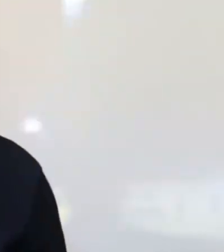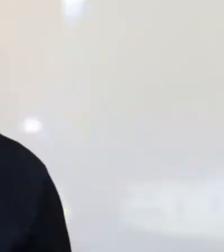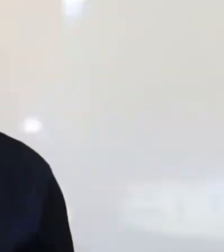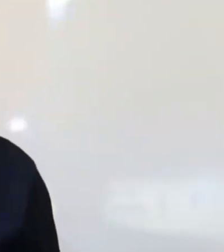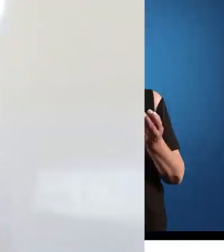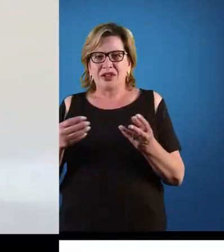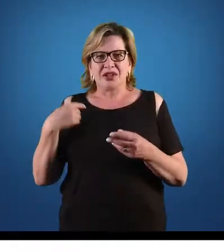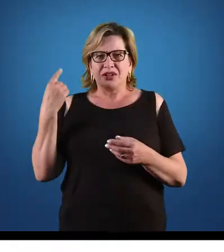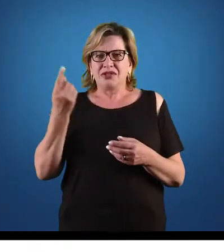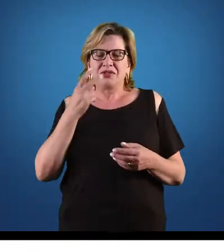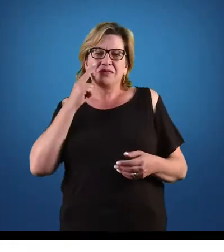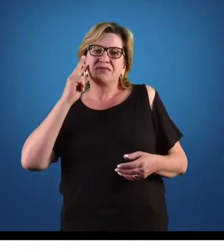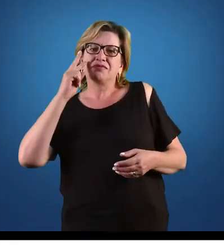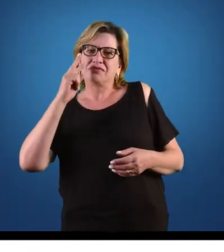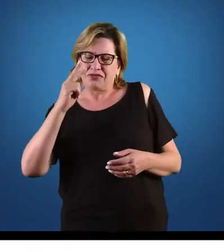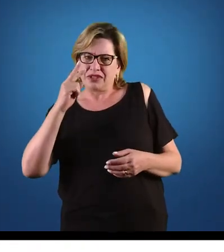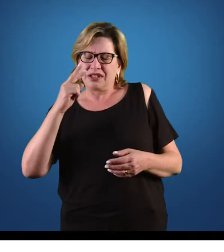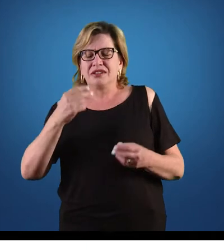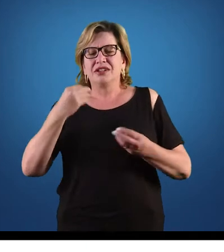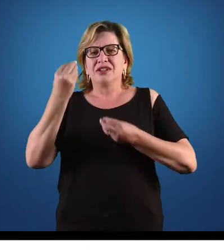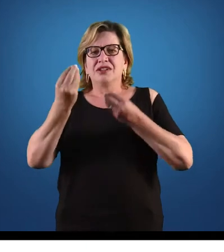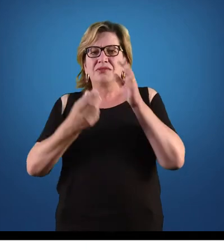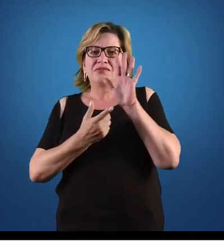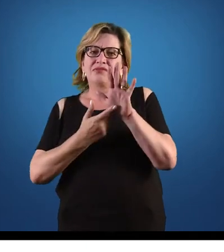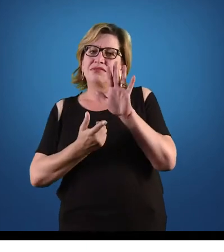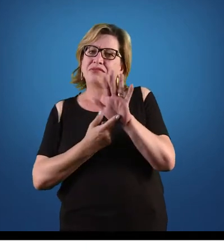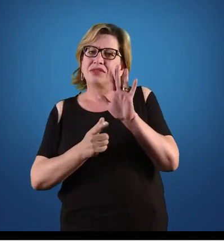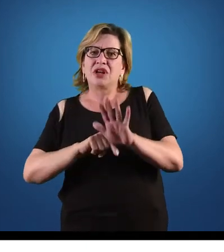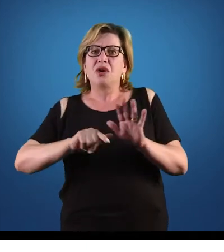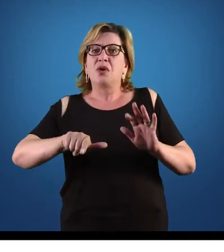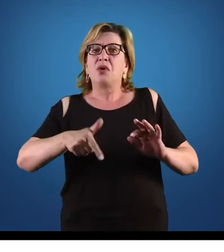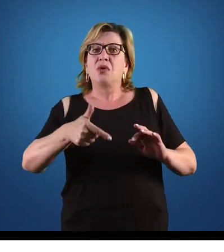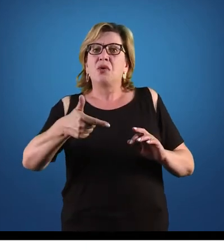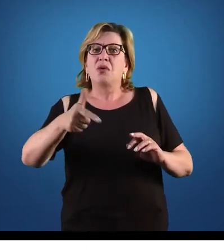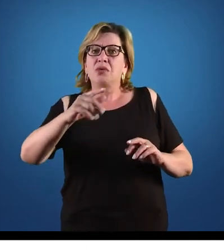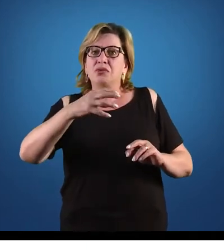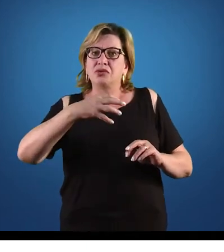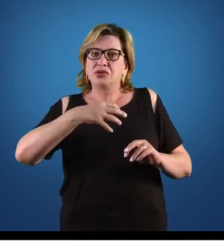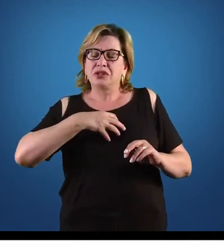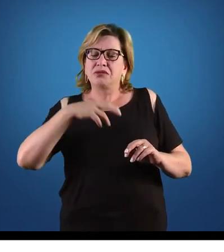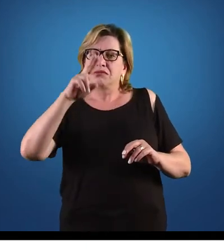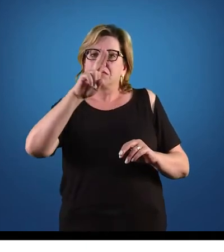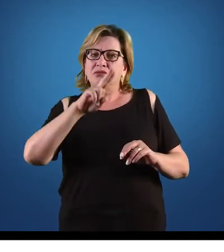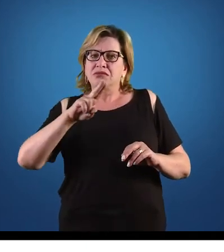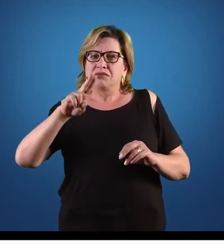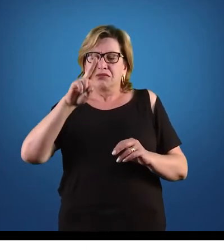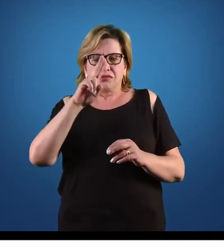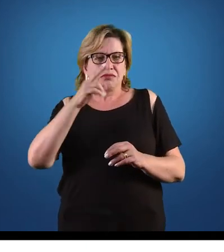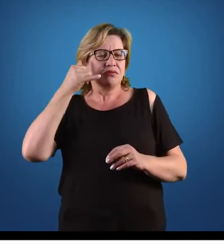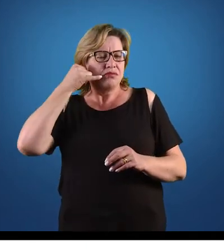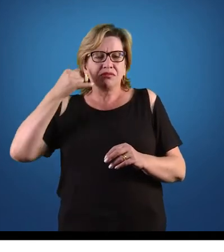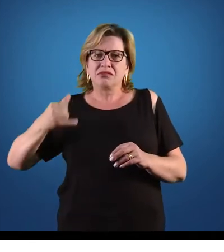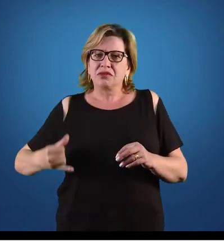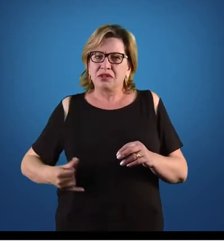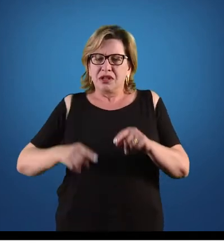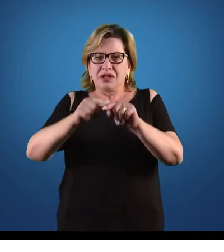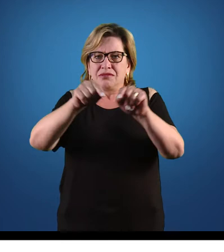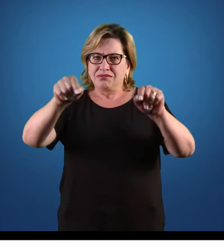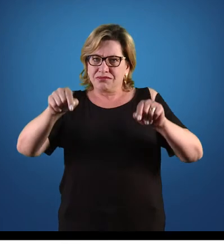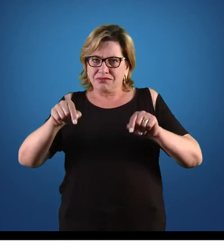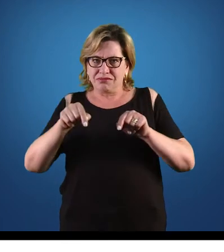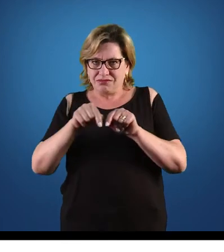agora a gente vai ver, na segunda parte dessa aula, nós vamos mostrar para vocês outra maneira de usar o celular dentro da sala de aula,